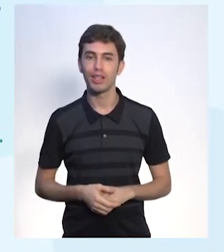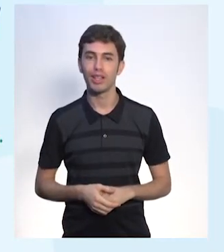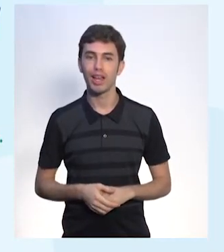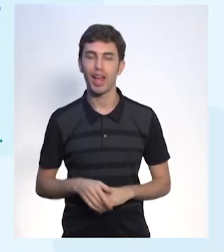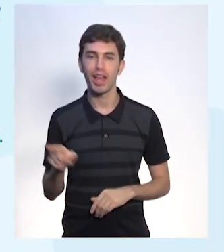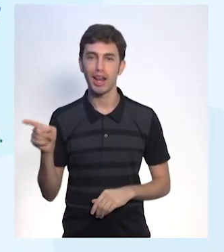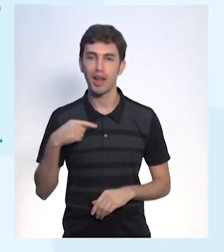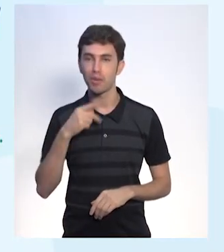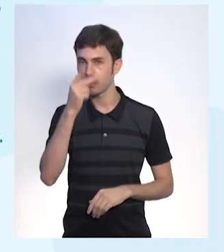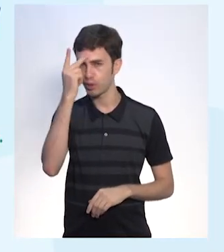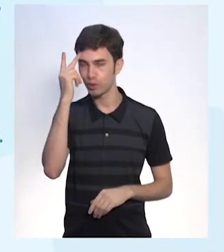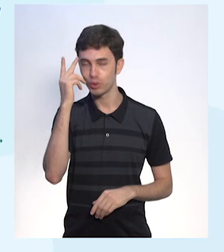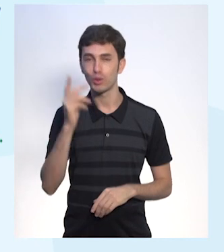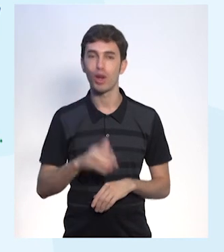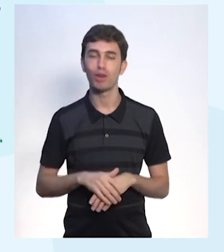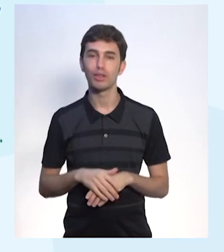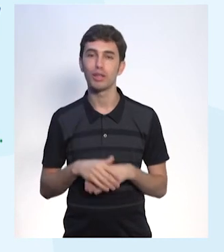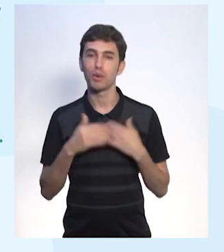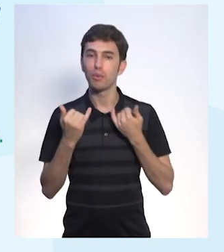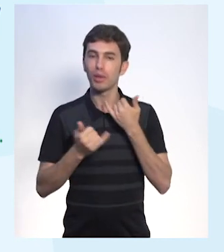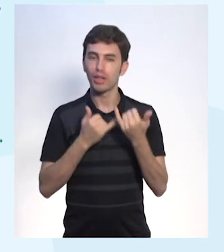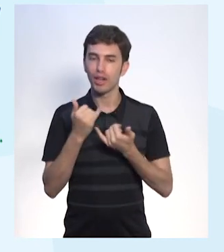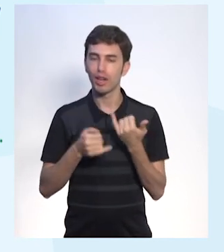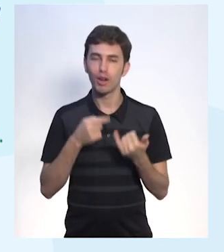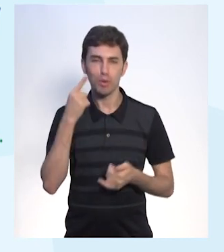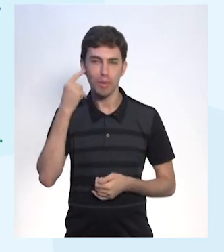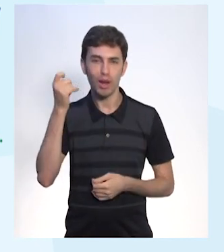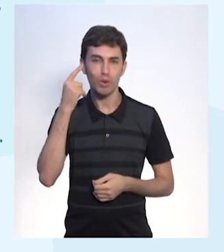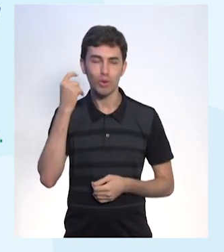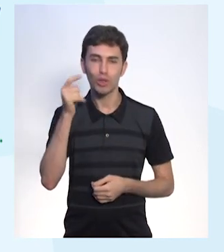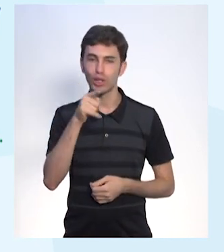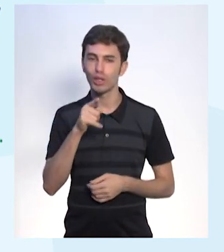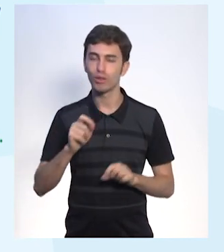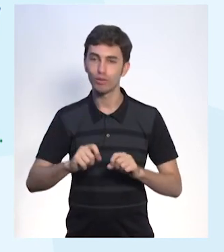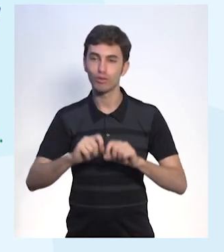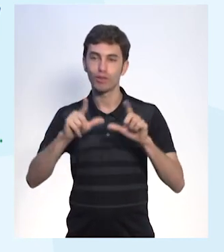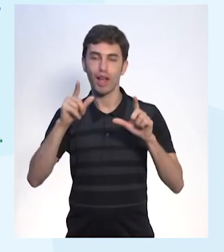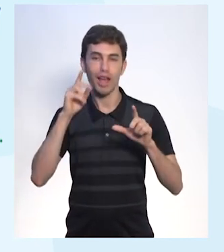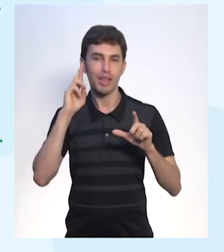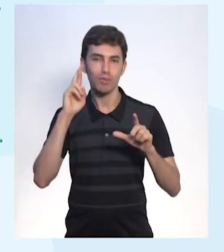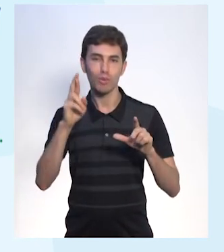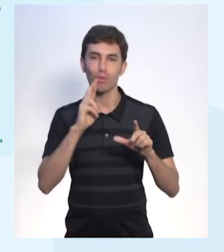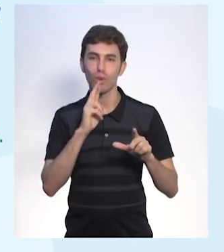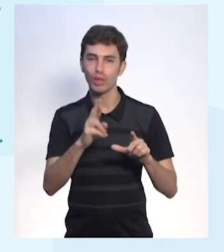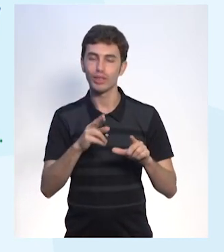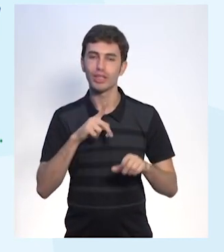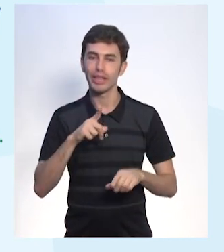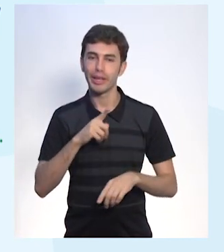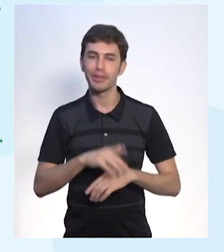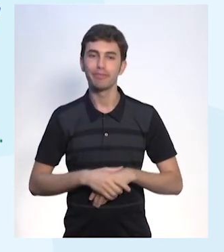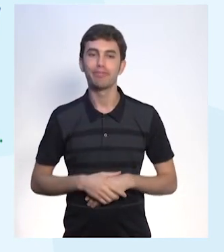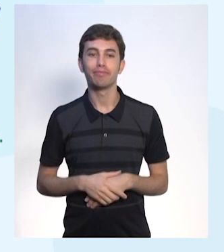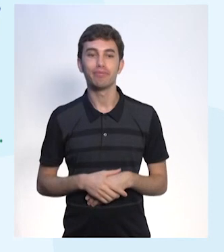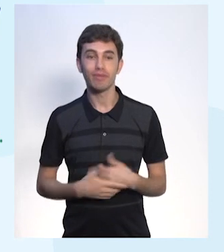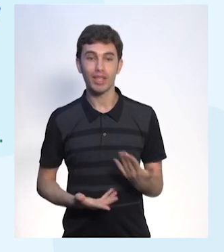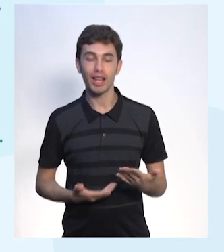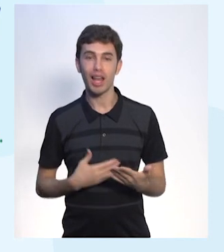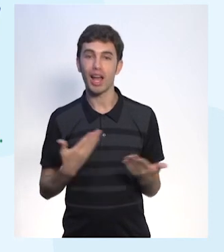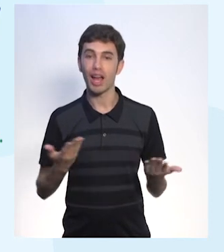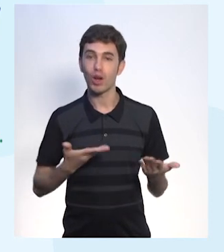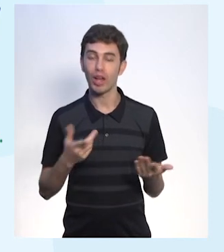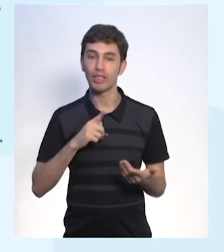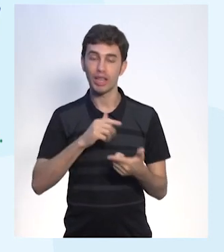fazendo uma graça, muito legal, tá, okay, tá? Então, todas possuem ângulos. Existem mais características comuns